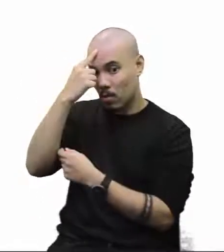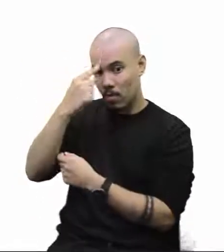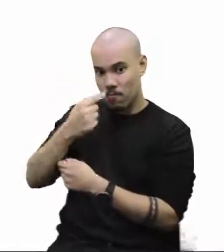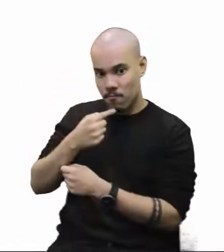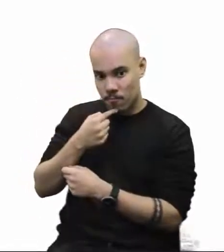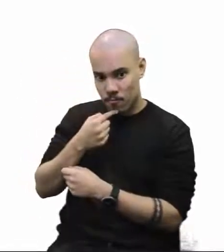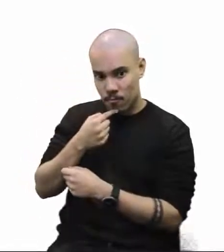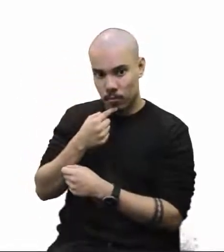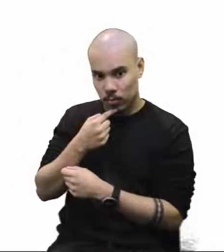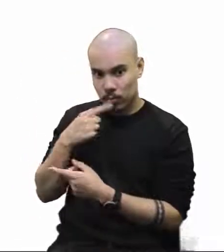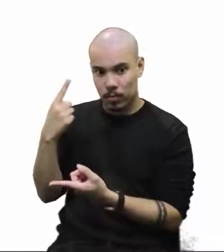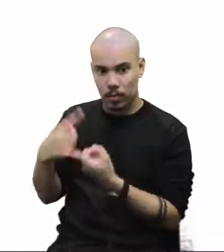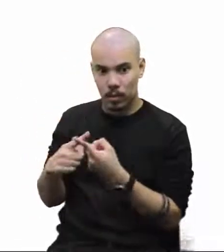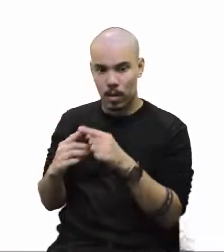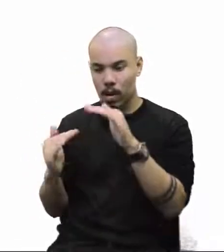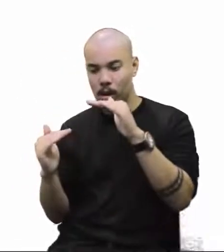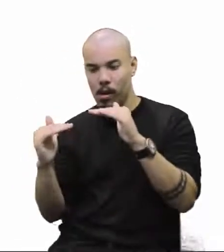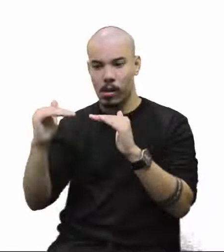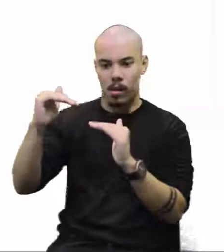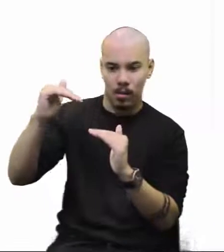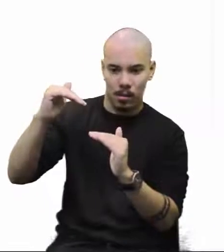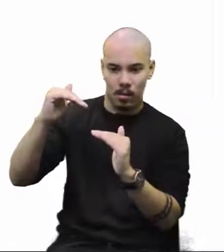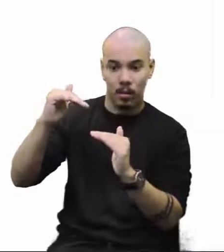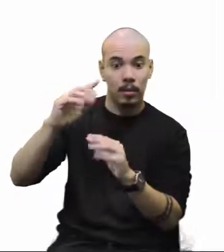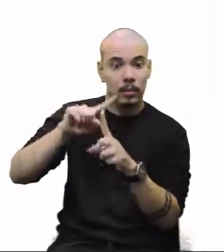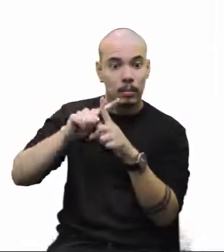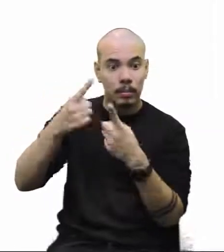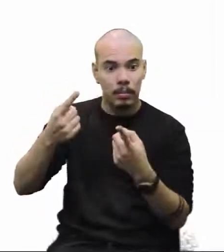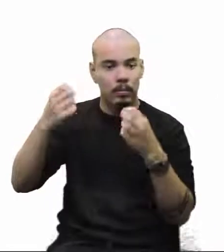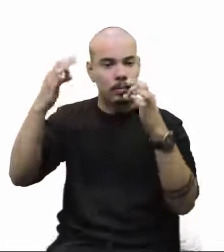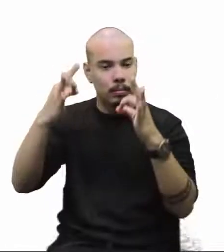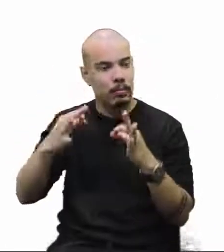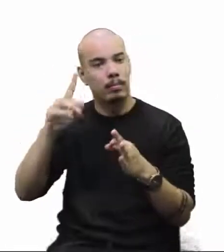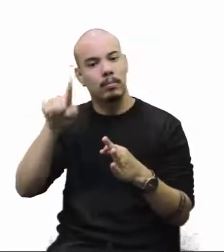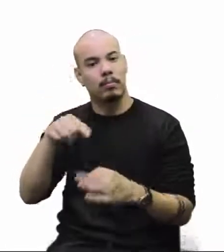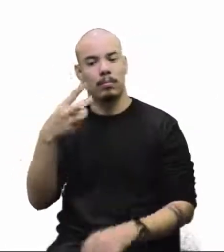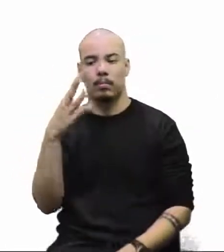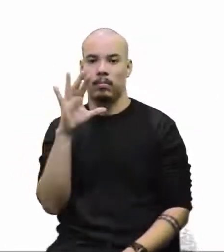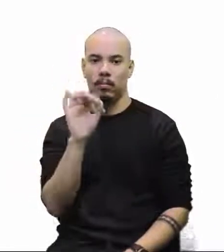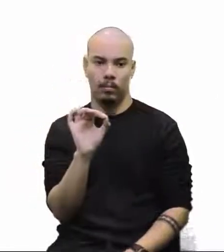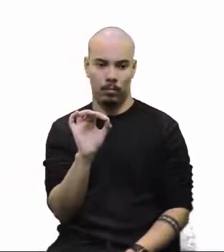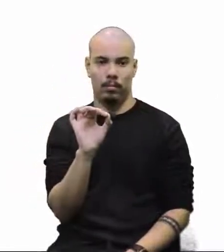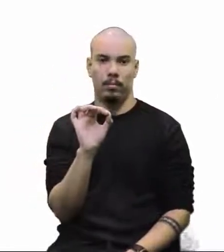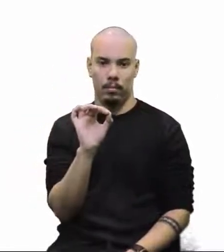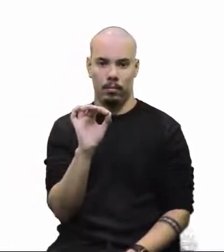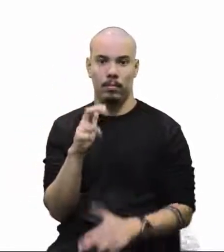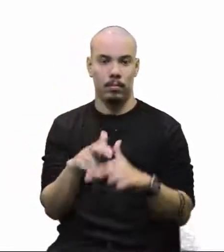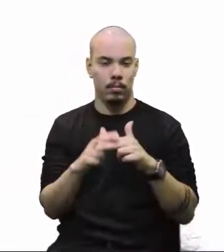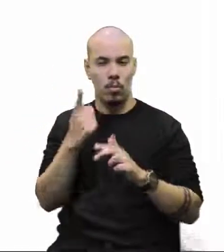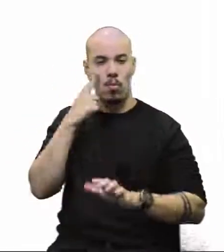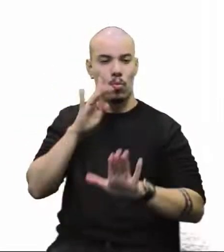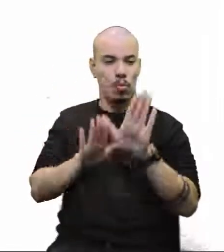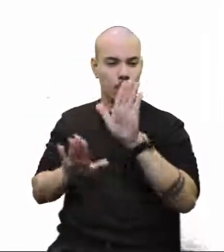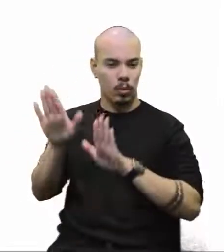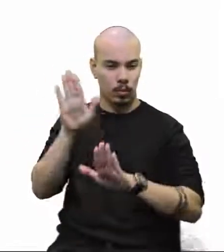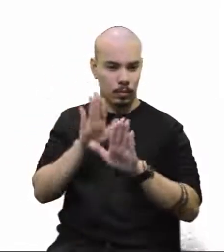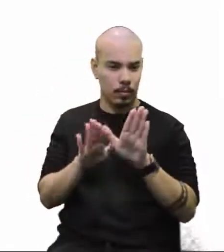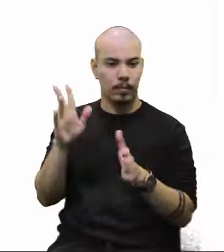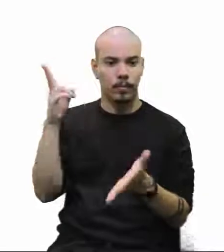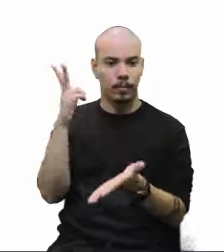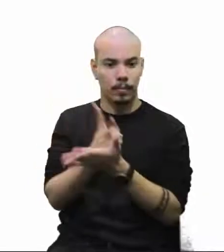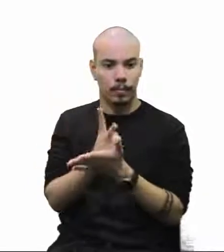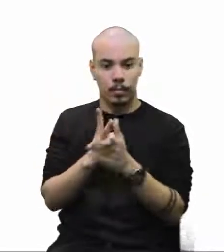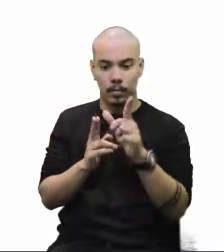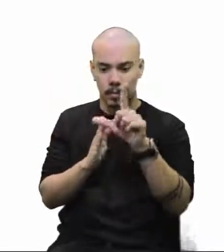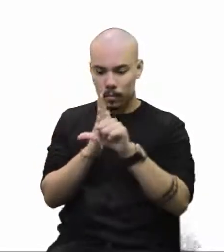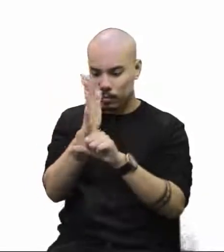ficou boa. Isso, ele está meio inclinado ali. Só está com um ângulo de 30. Então, aí, tomar esse cuidado. Quem fica